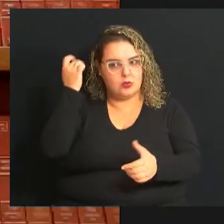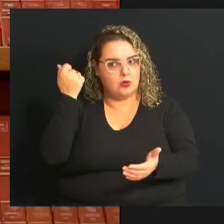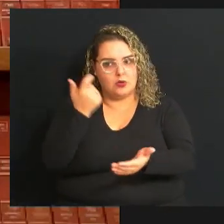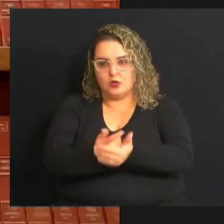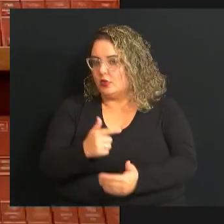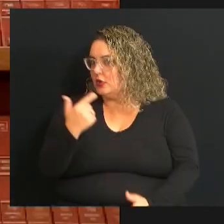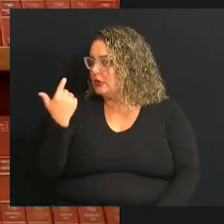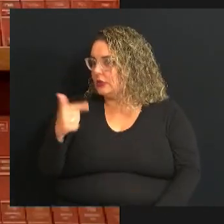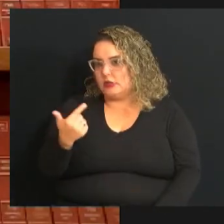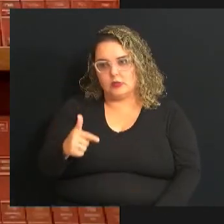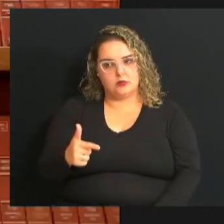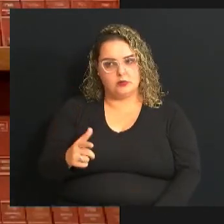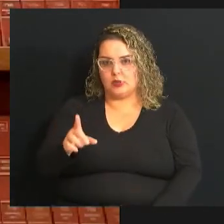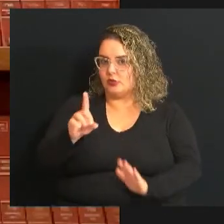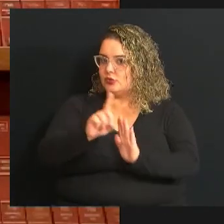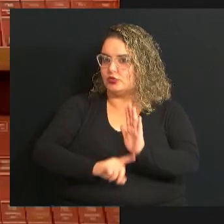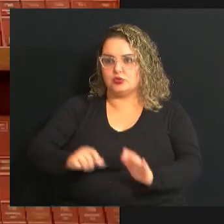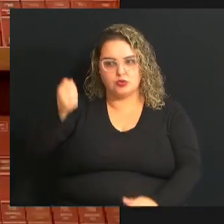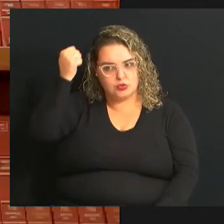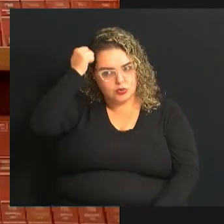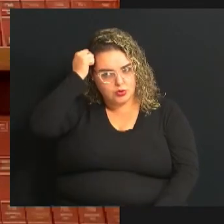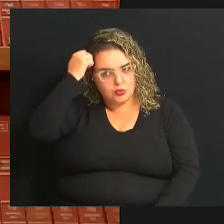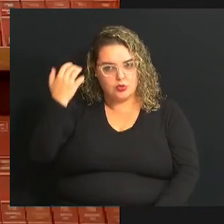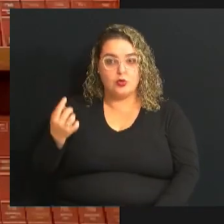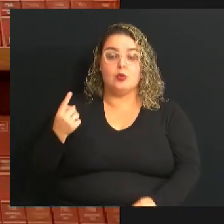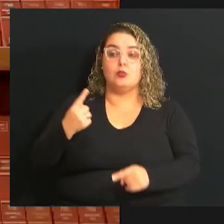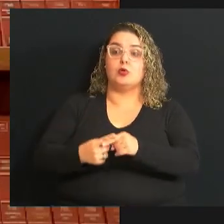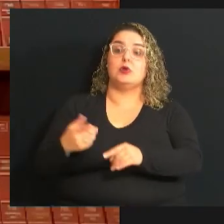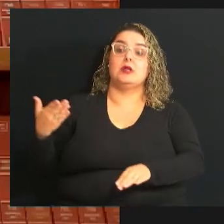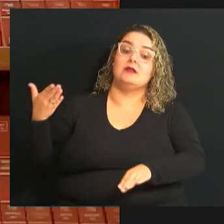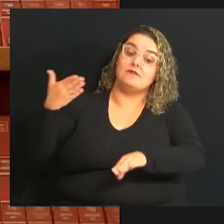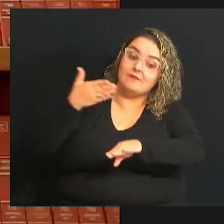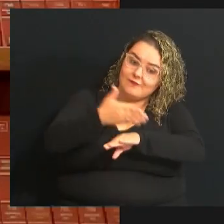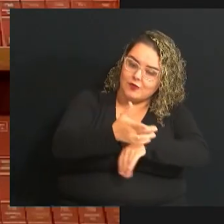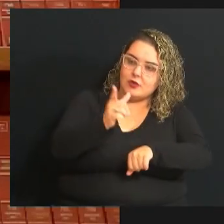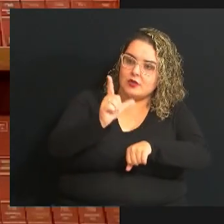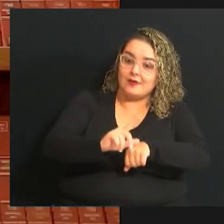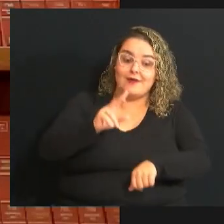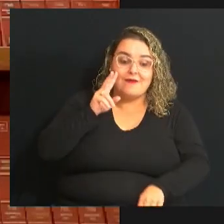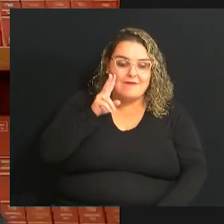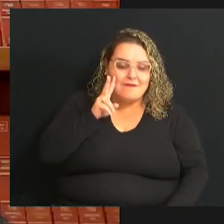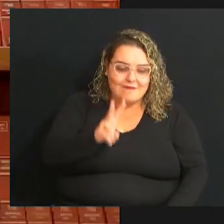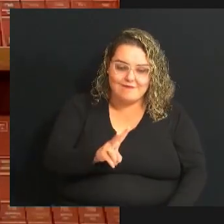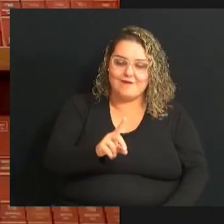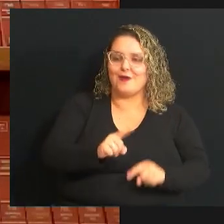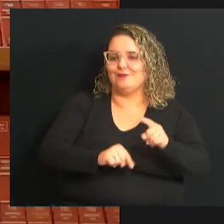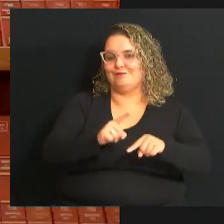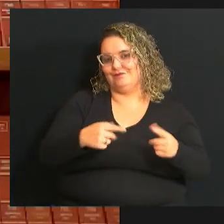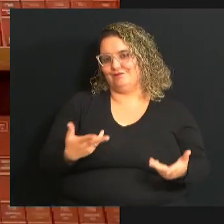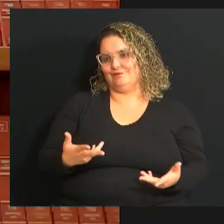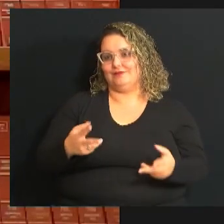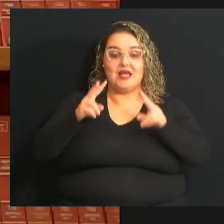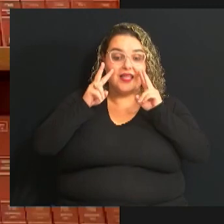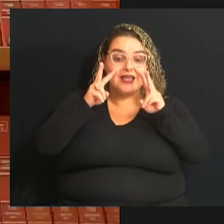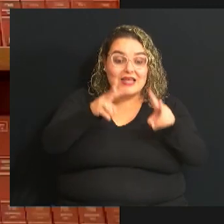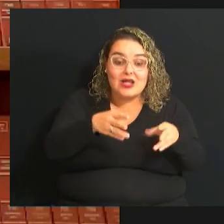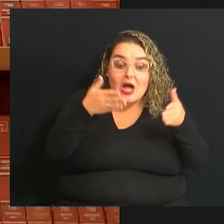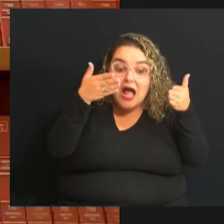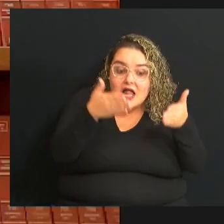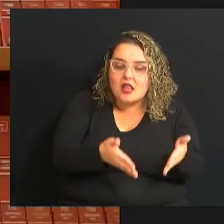desconto efetivo e o custo-benefício assim o compensa. Lembrando muito, Viviane, se me permite só